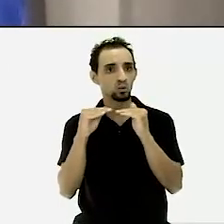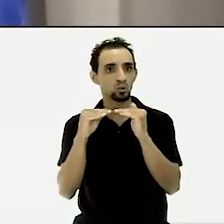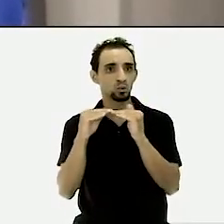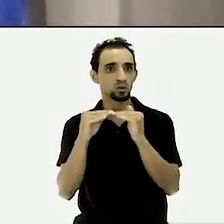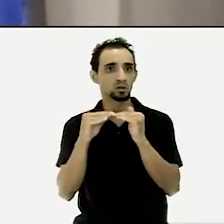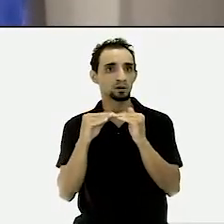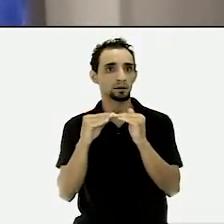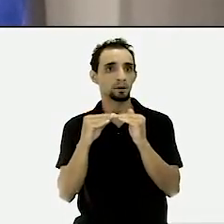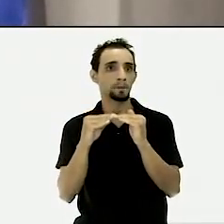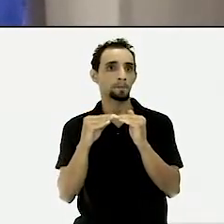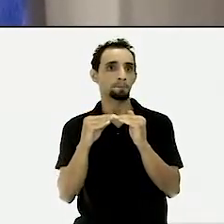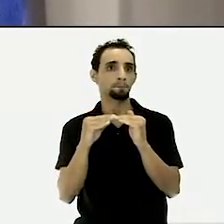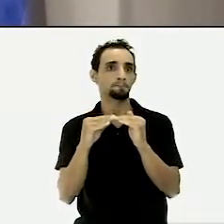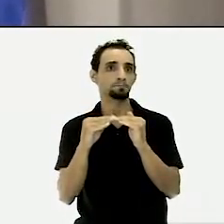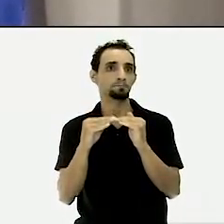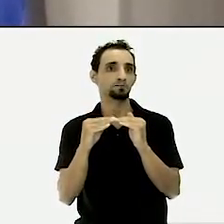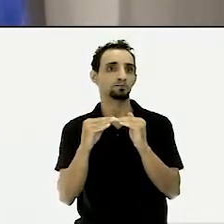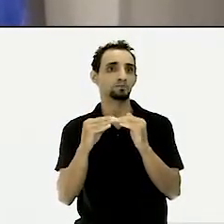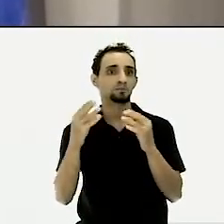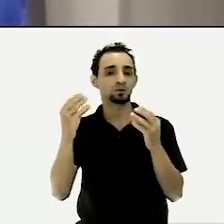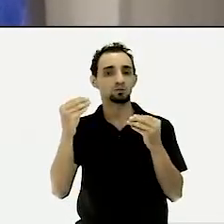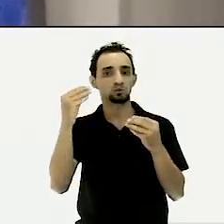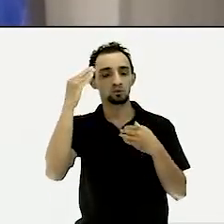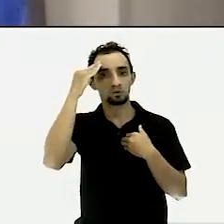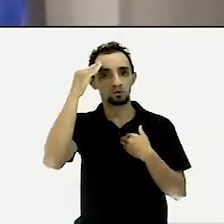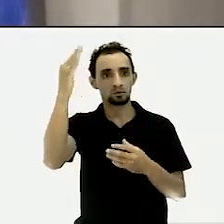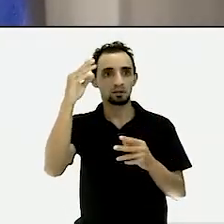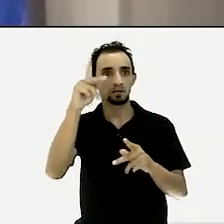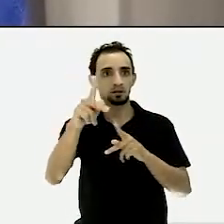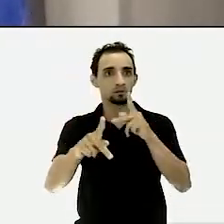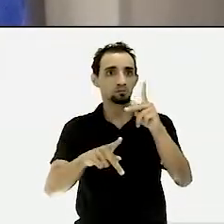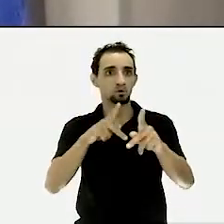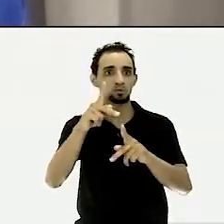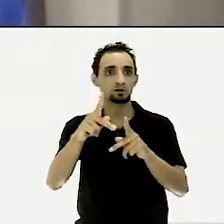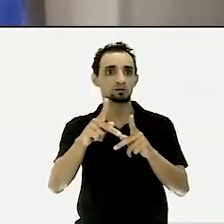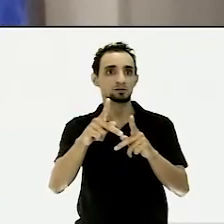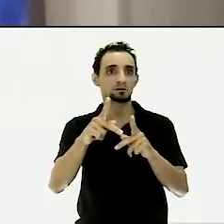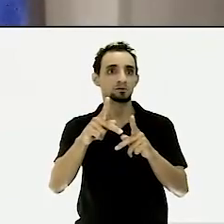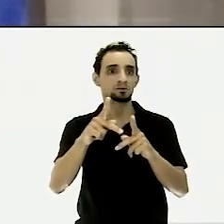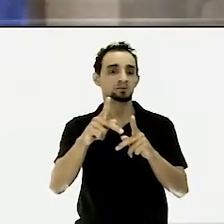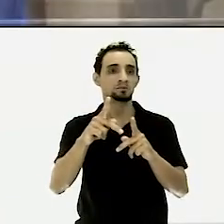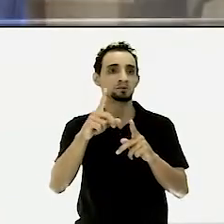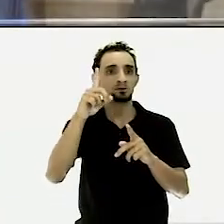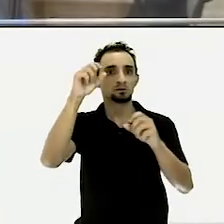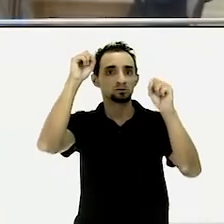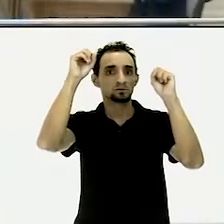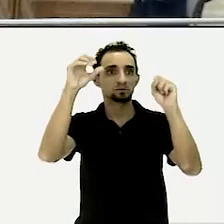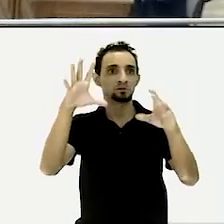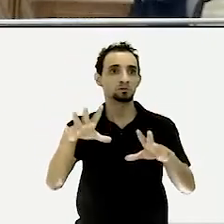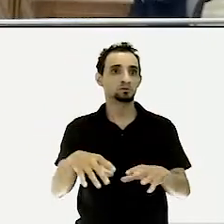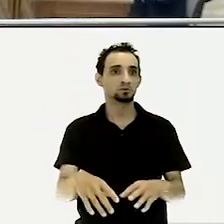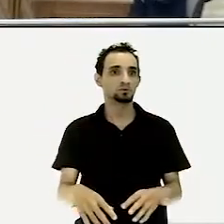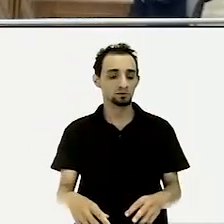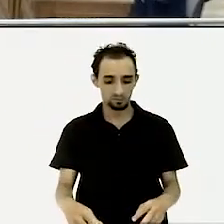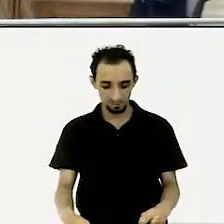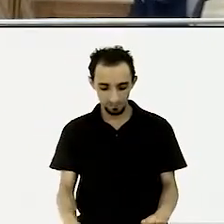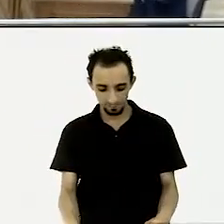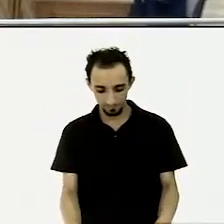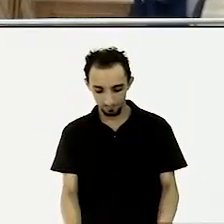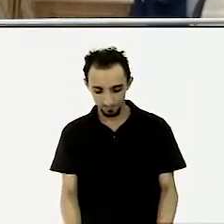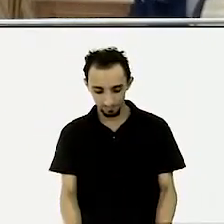Divan, rever isso aí pra gente, tá? Muito obrigado, população agudense, minhas palavras são essas hoje. Obrigado, vereador